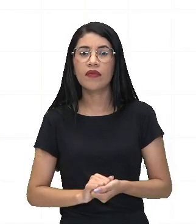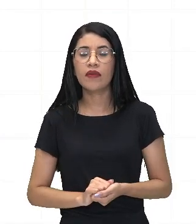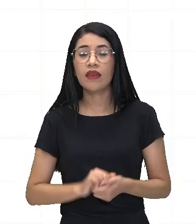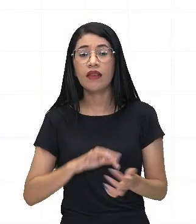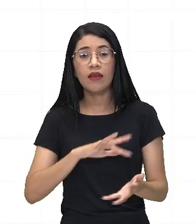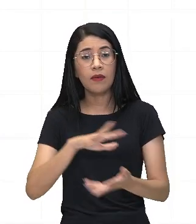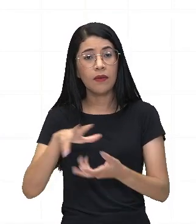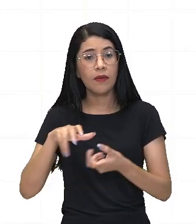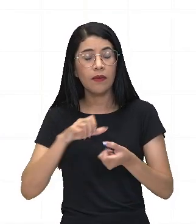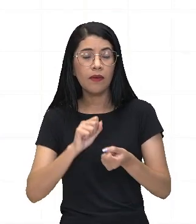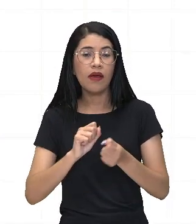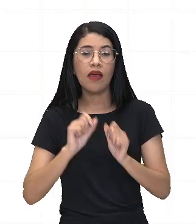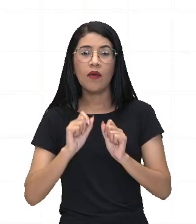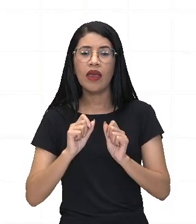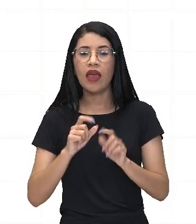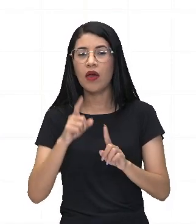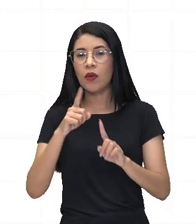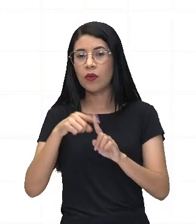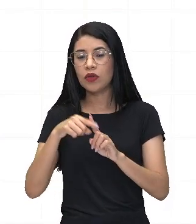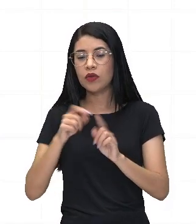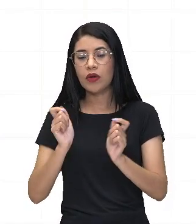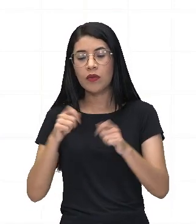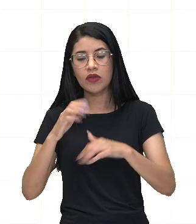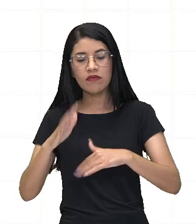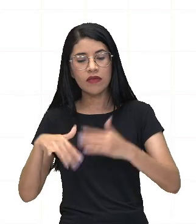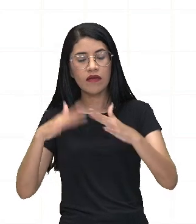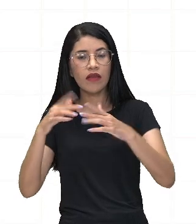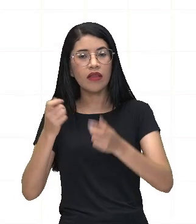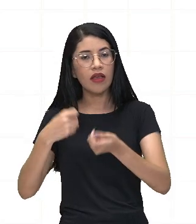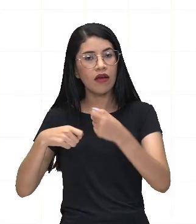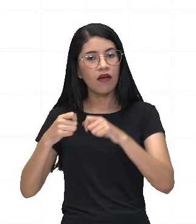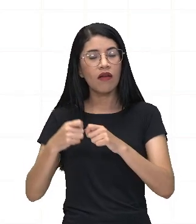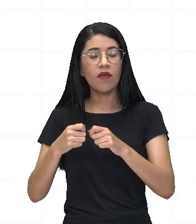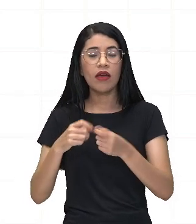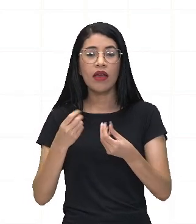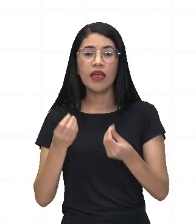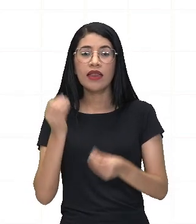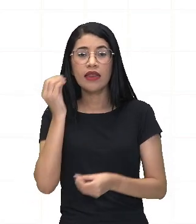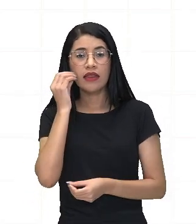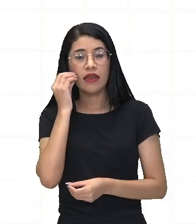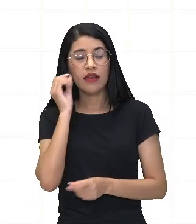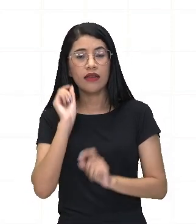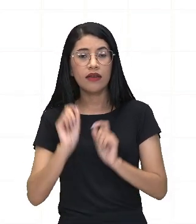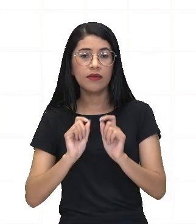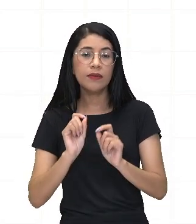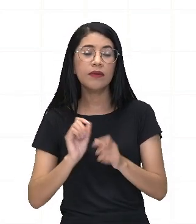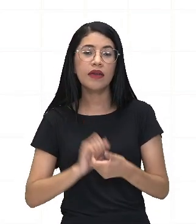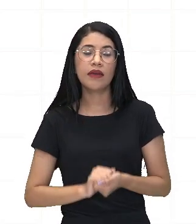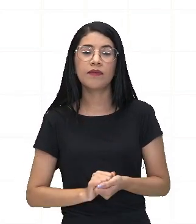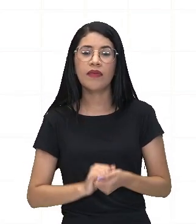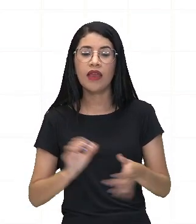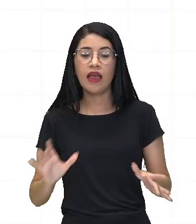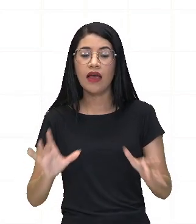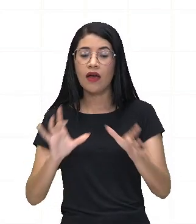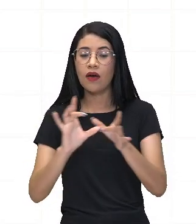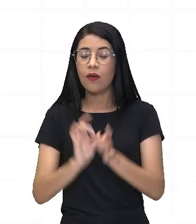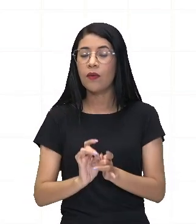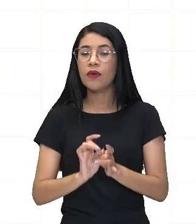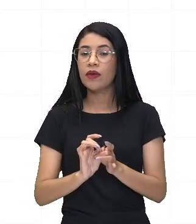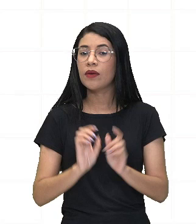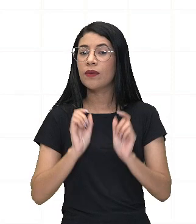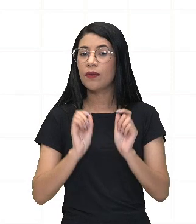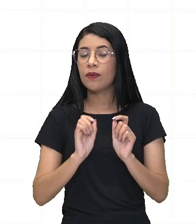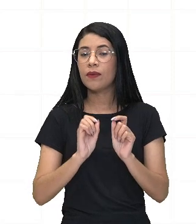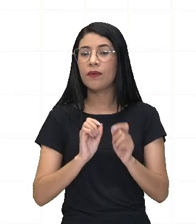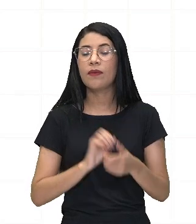um modelo, né, de desenvolvimento econômico que ele vem buscar, né, uma harmonia entre o